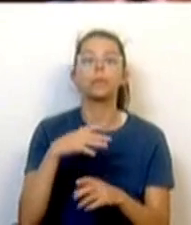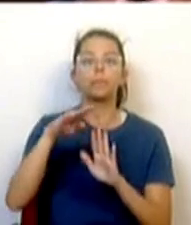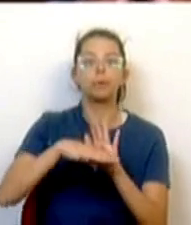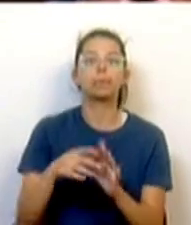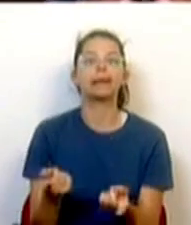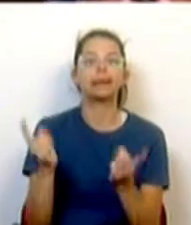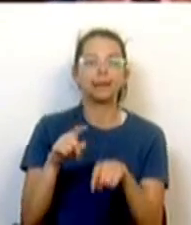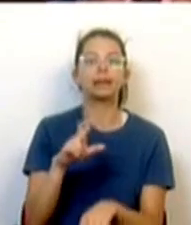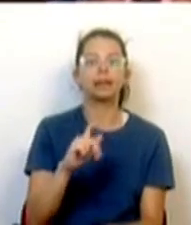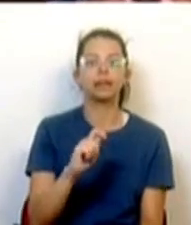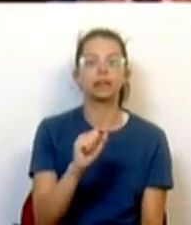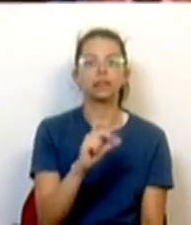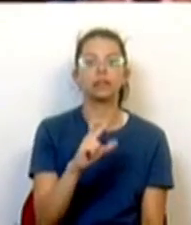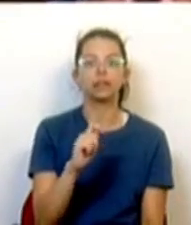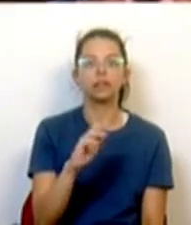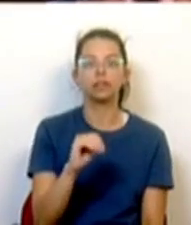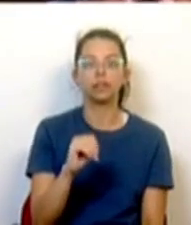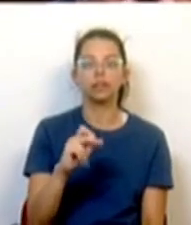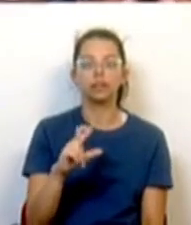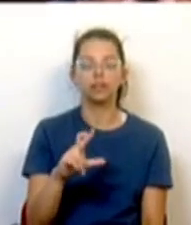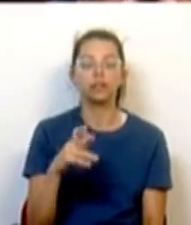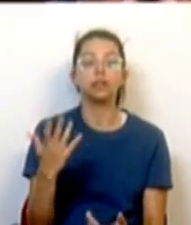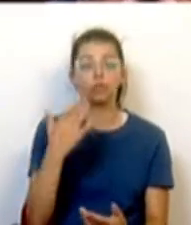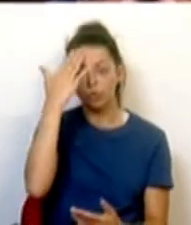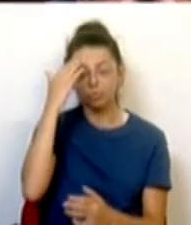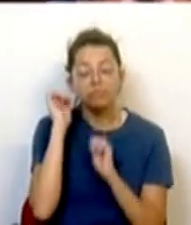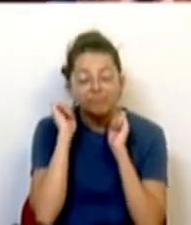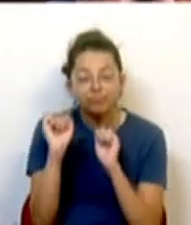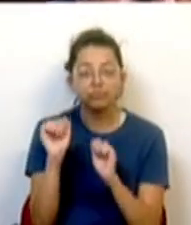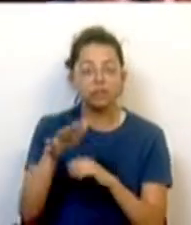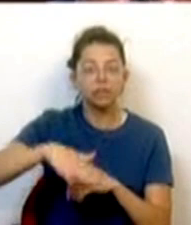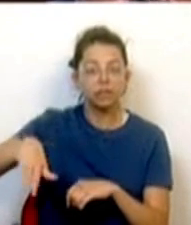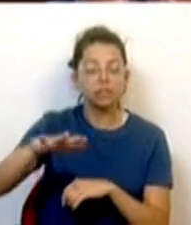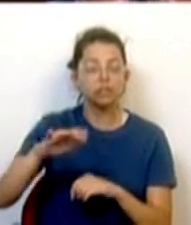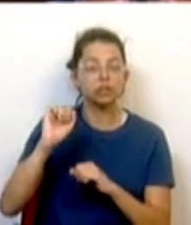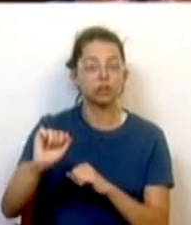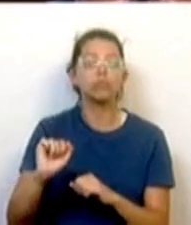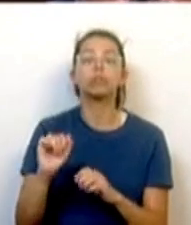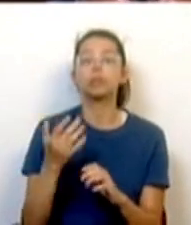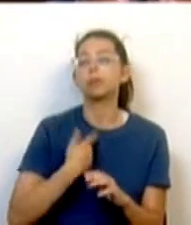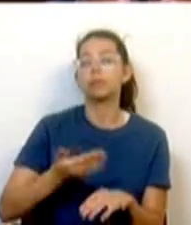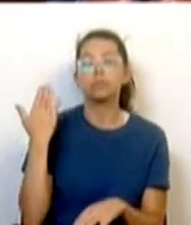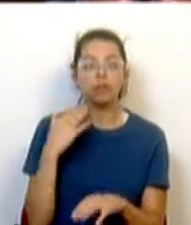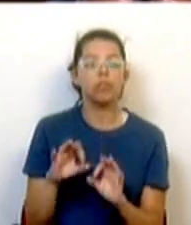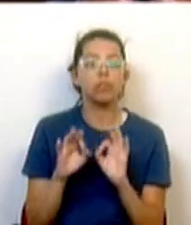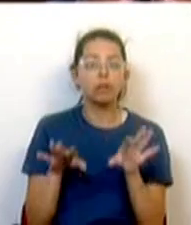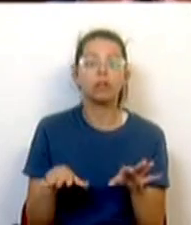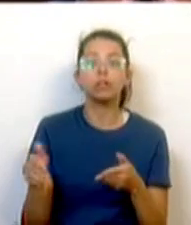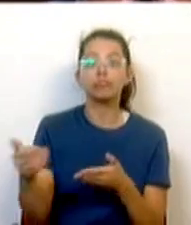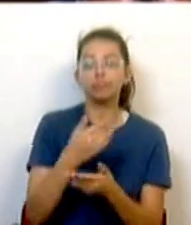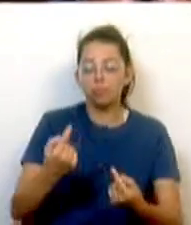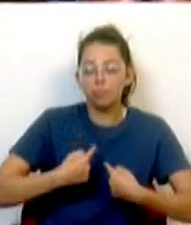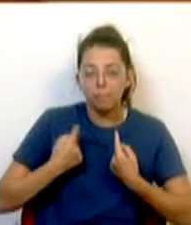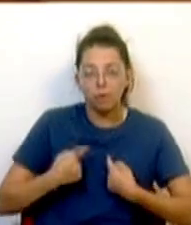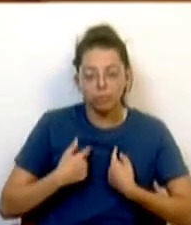e outros, são competência exclusiva da região e para o mesmo executar, como sempre fez no passado, faz com os recursos próprios da